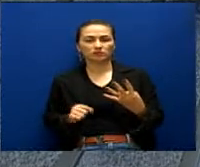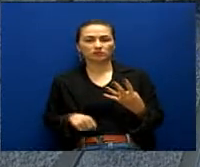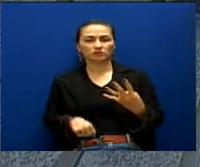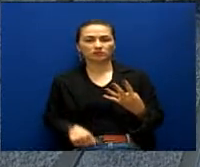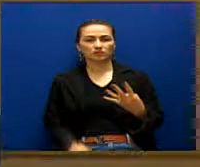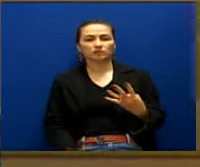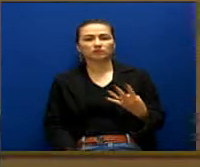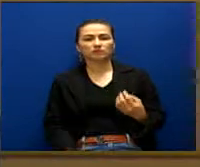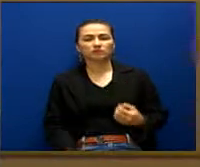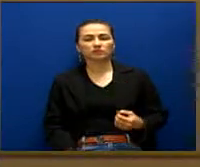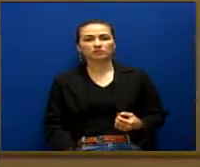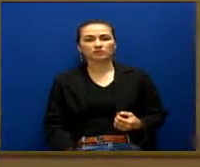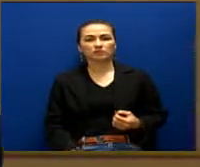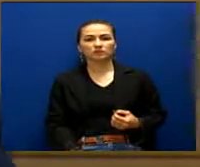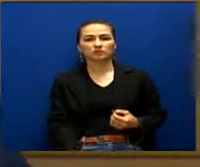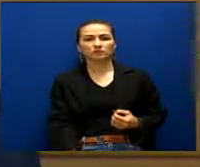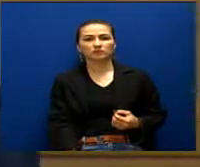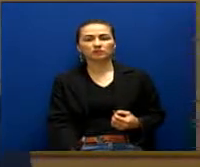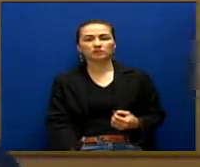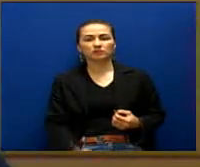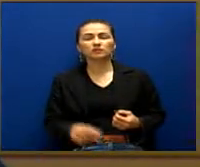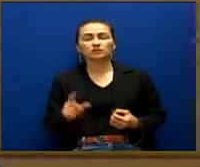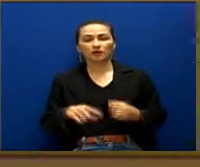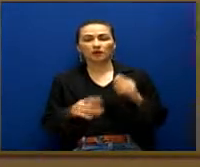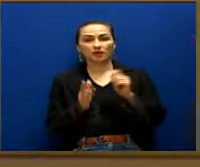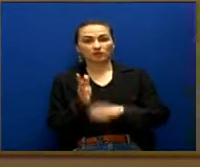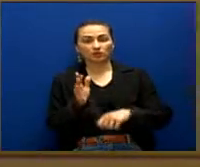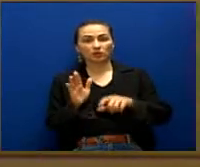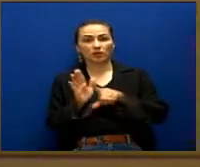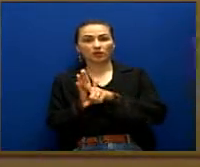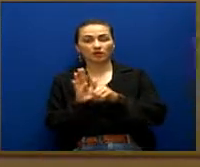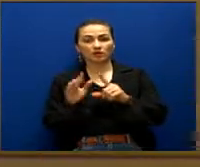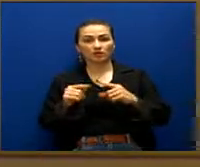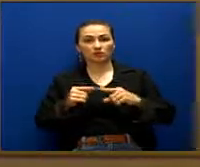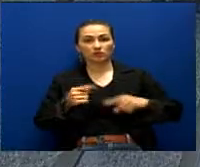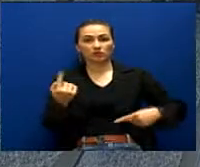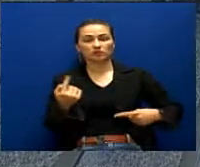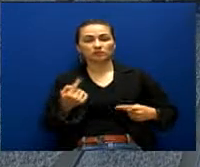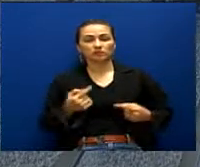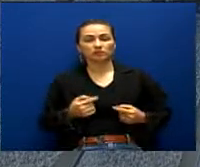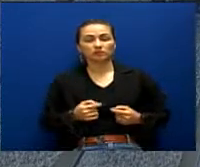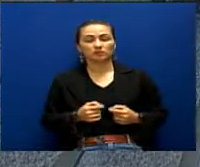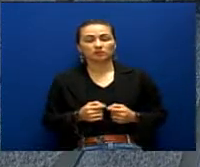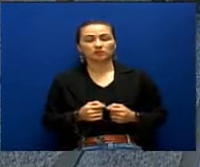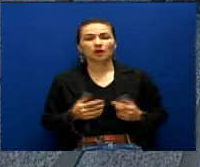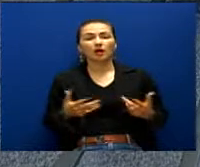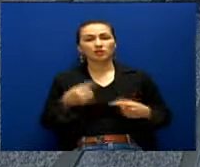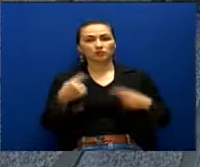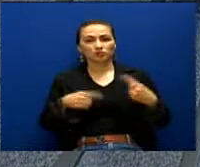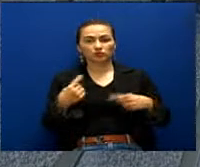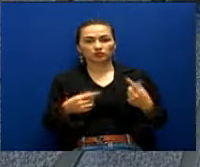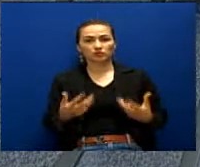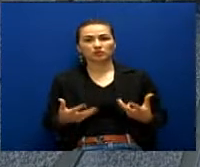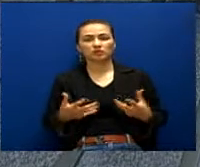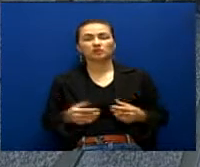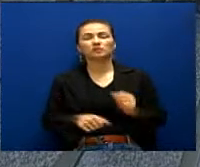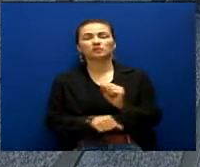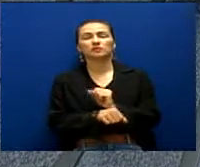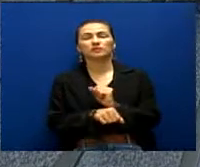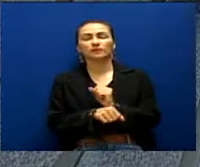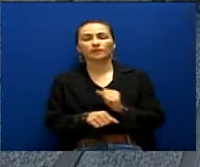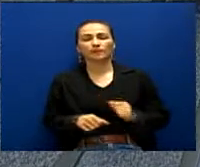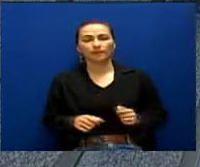Foi. Que também tem o parecer pela rejeição. Só um minutinho, eu quero discutir. Ah, só um minuto, por